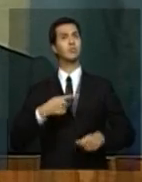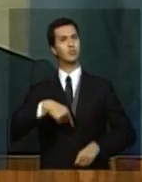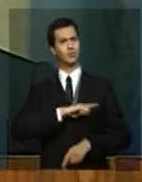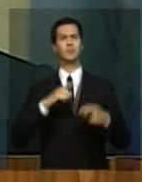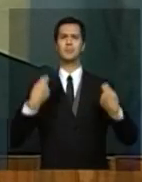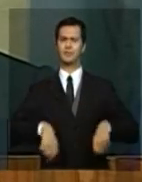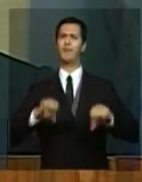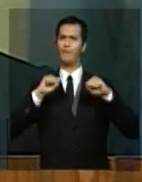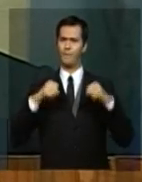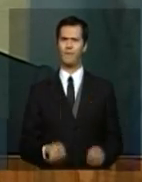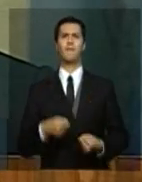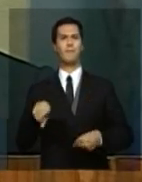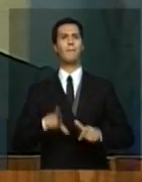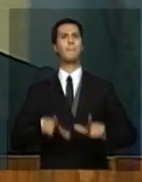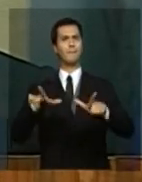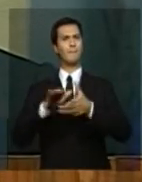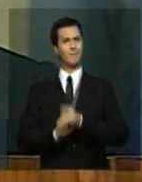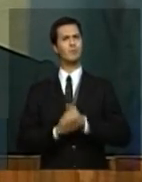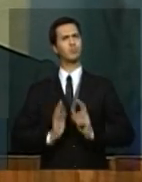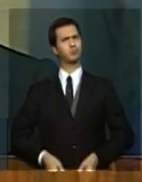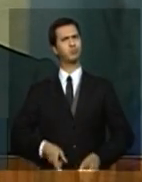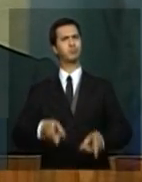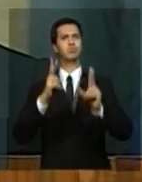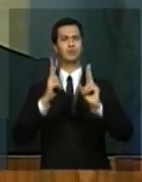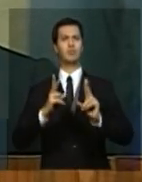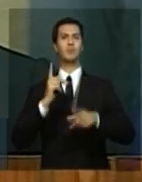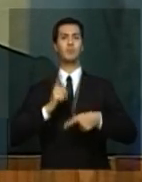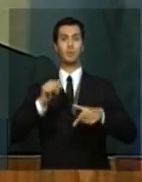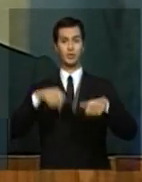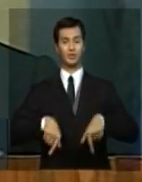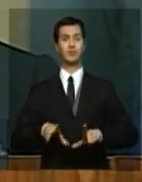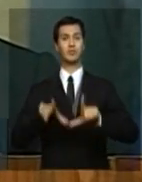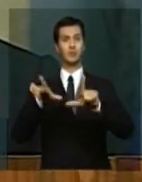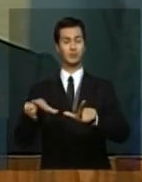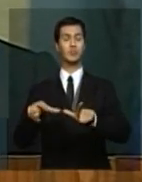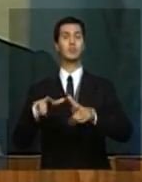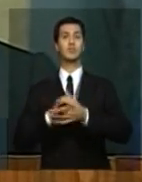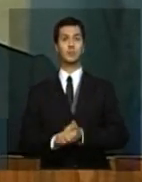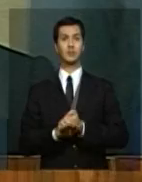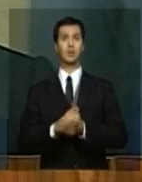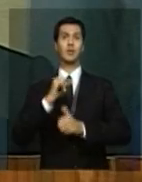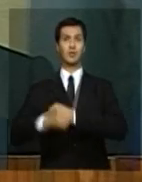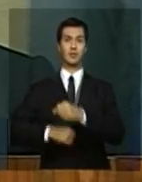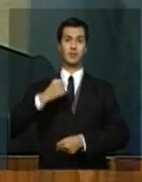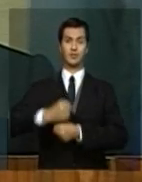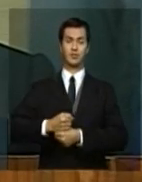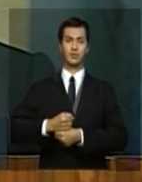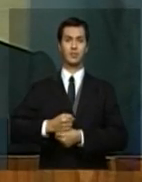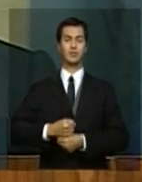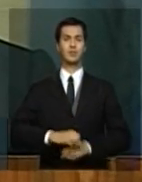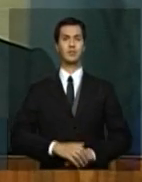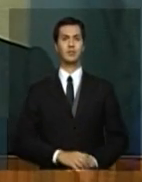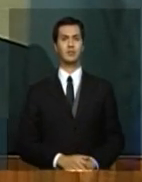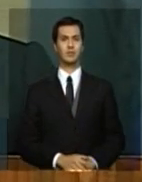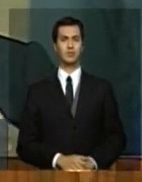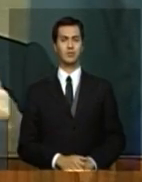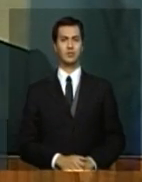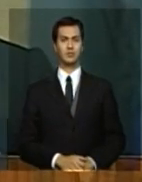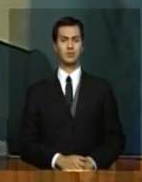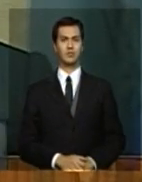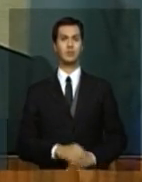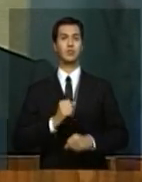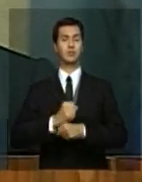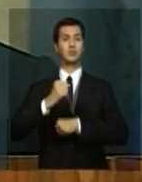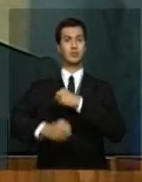construindo a igualdade de gênero para que ele no próximo ano ele